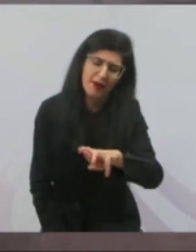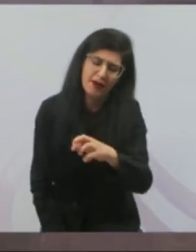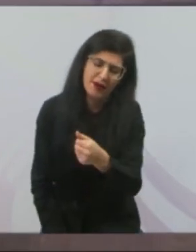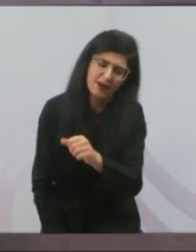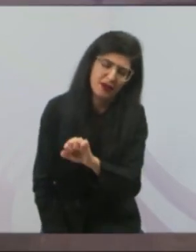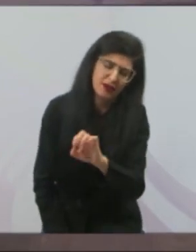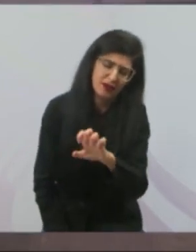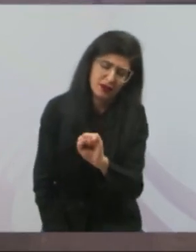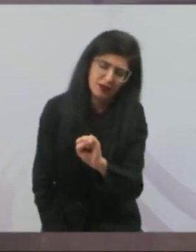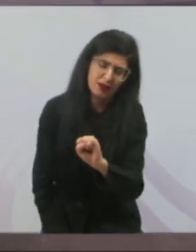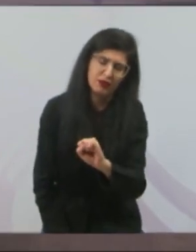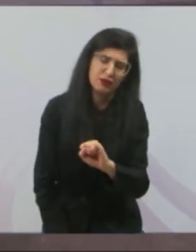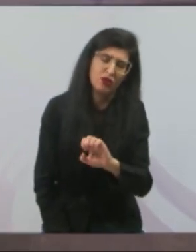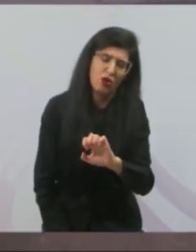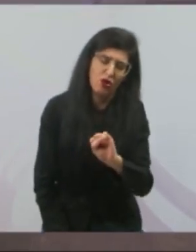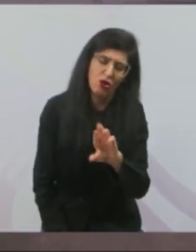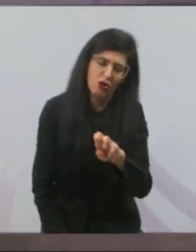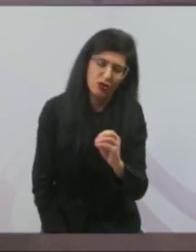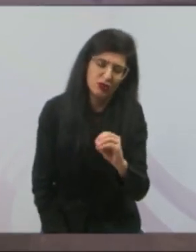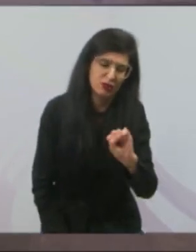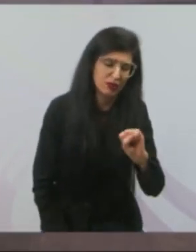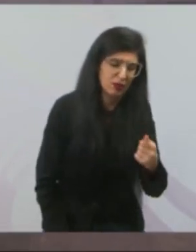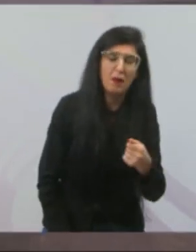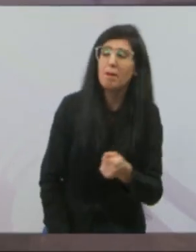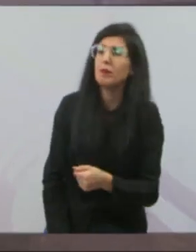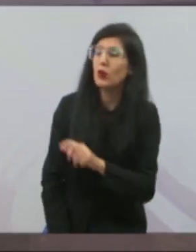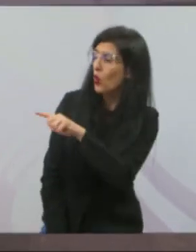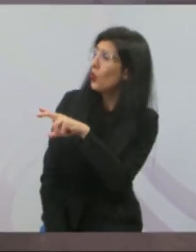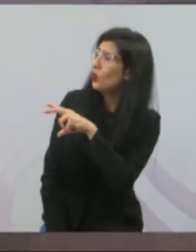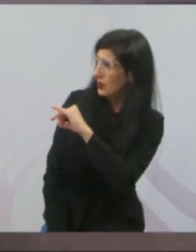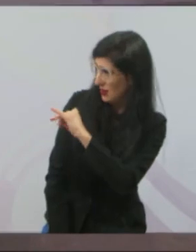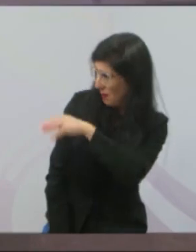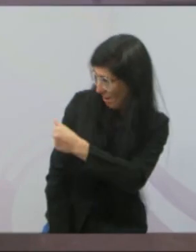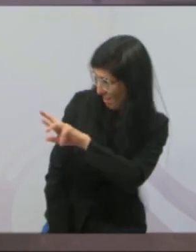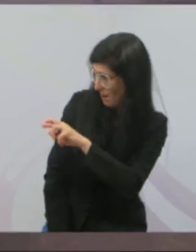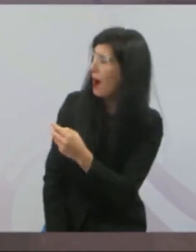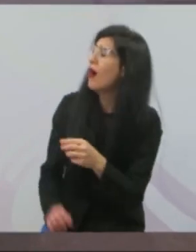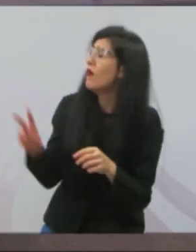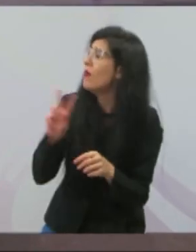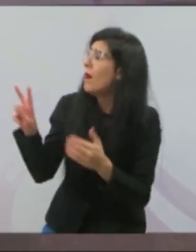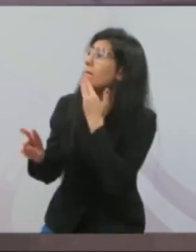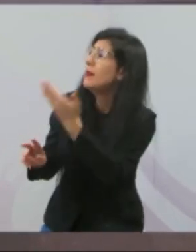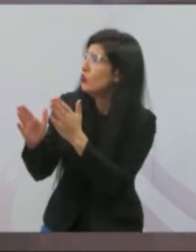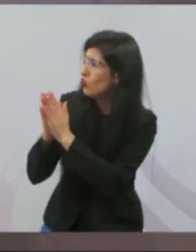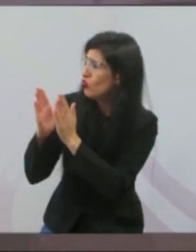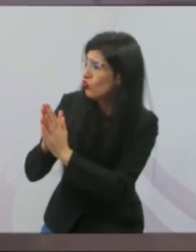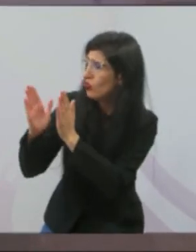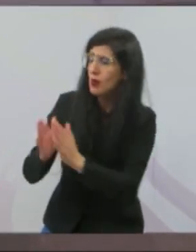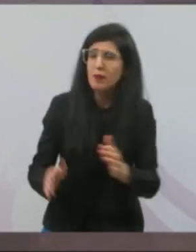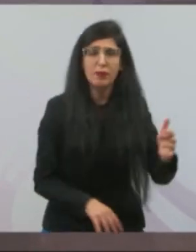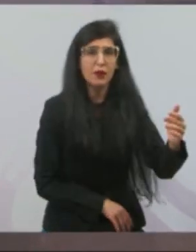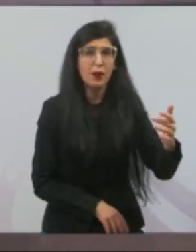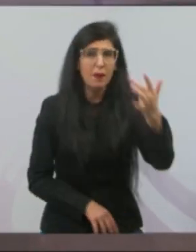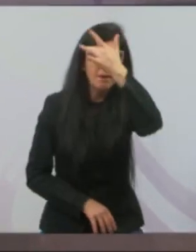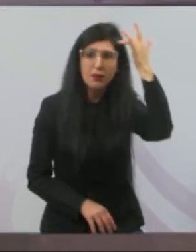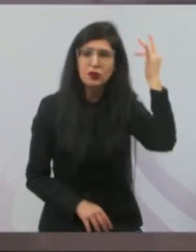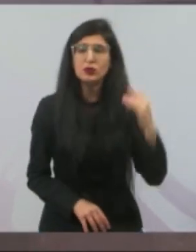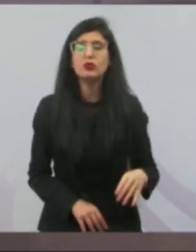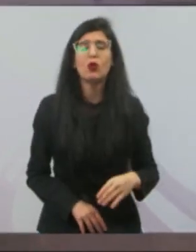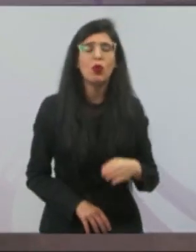Pedido de informações número 109 em votação. Os vereadores contrários se manifestam aí levantando o braço. Pedido de informações aprovado. Próximo pedido